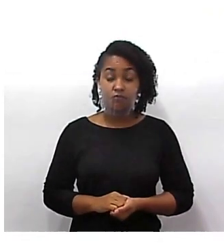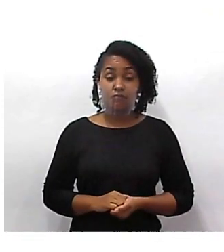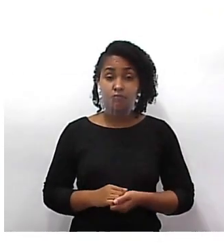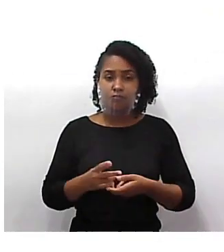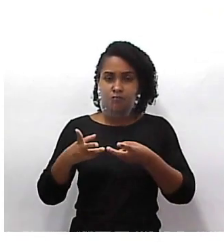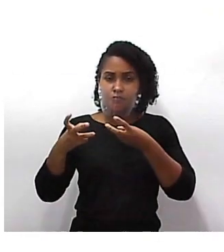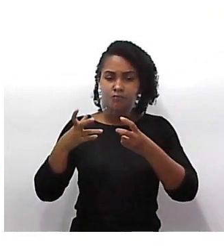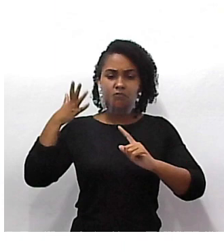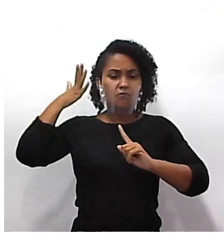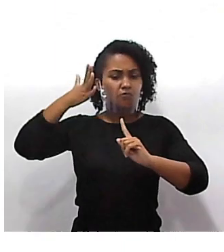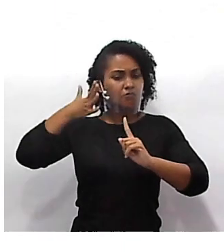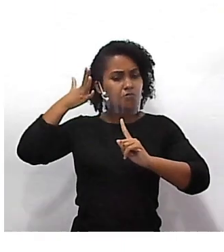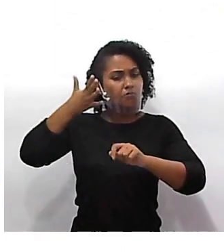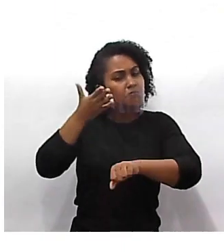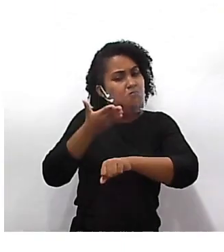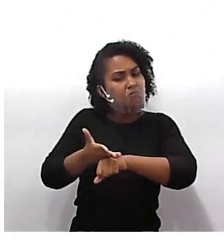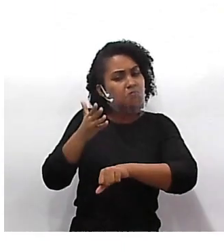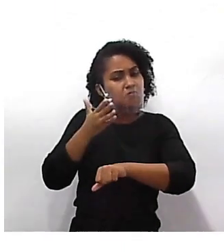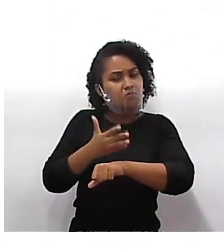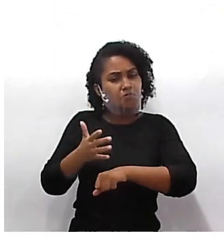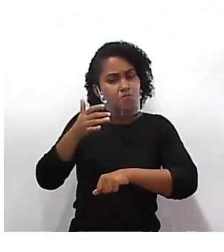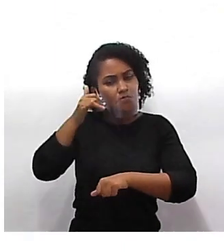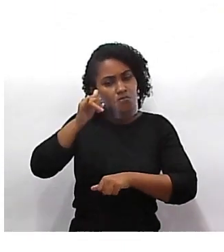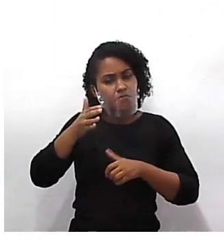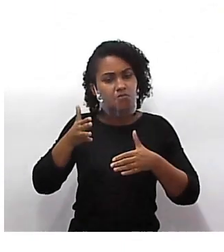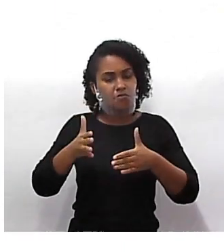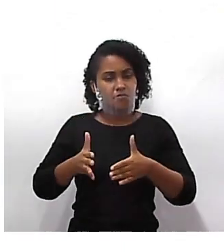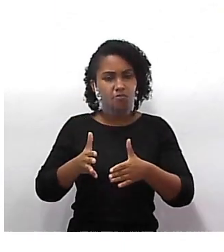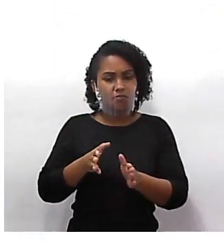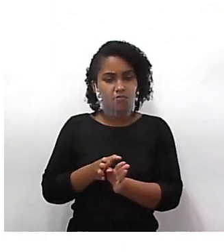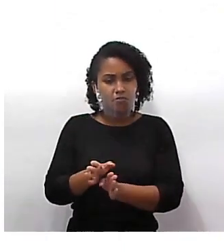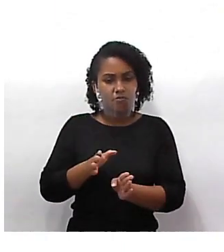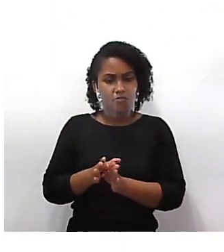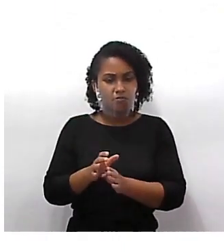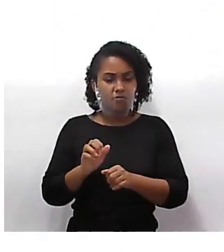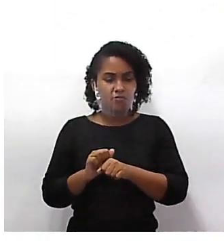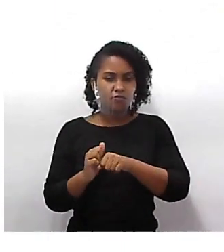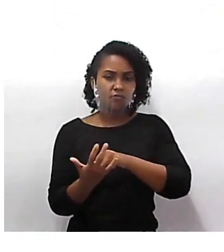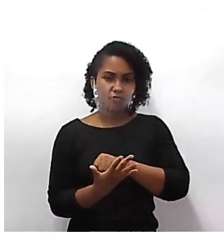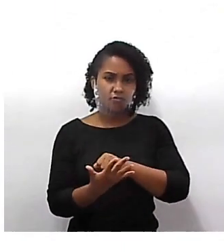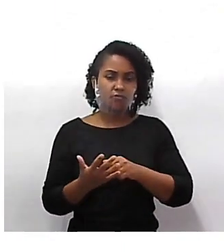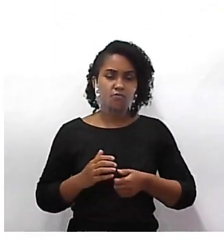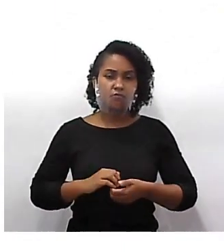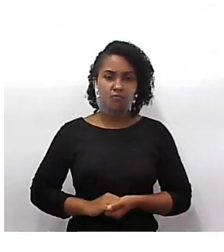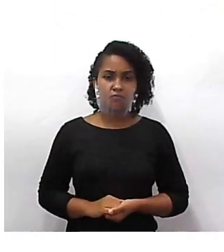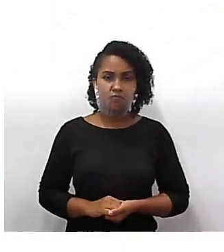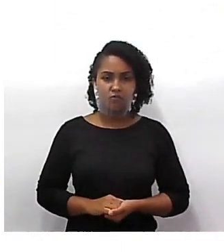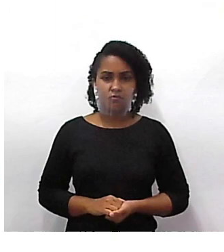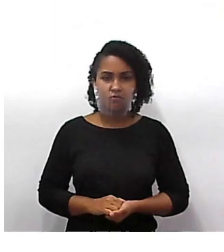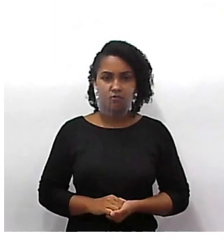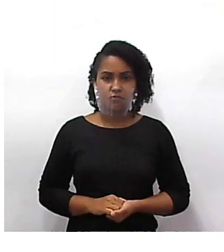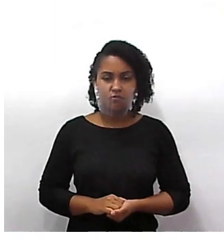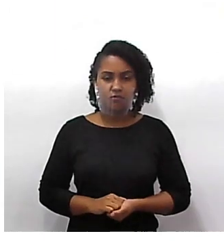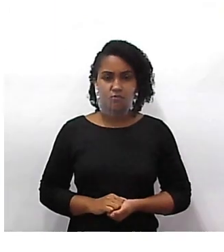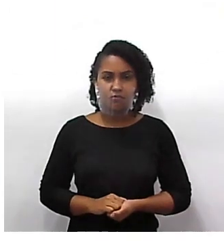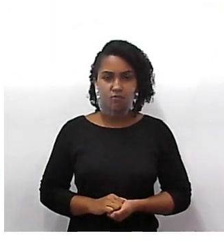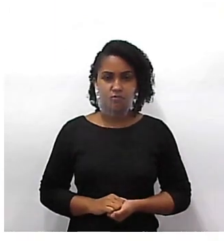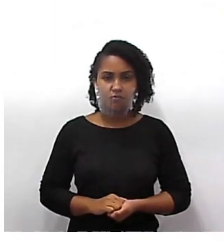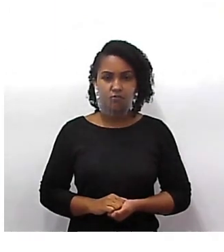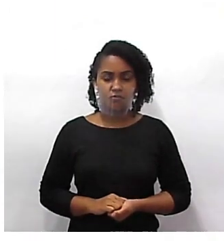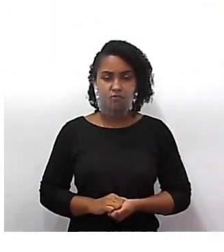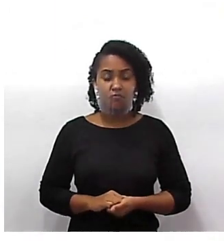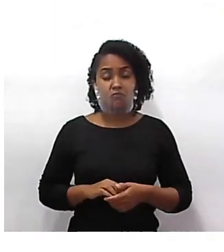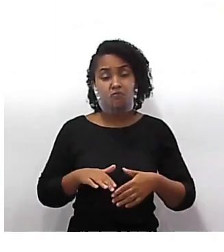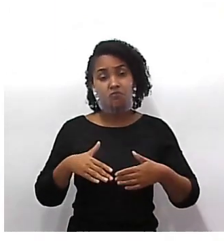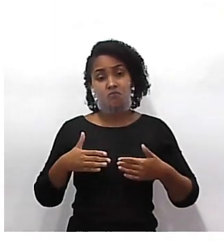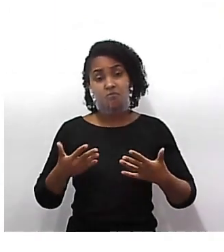Realizar palestras e treinamentos a respeito da prevenção e medidas de combate à Covid-19.